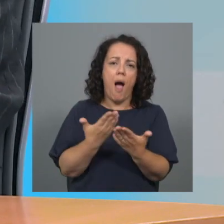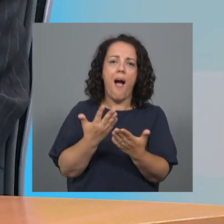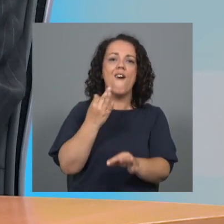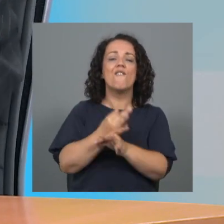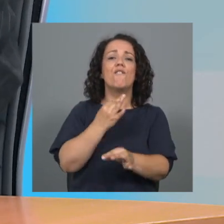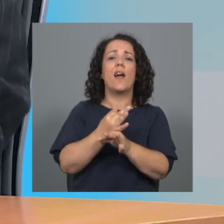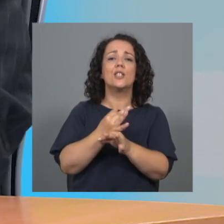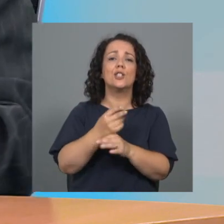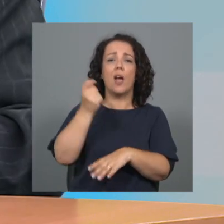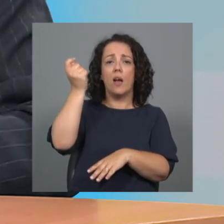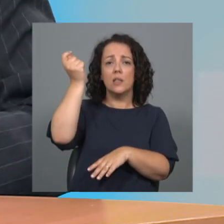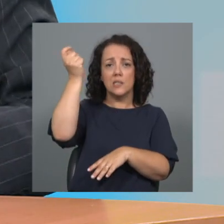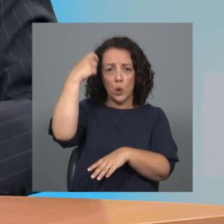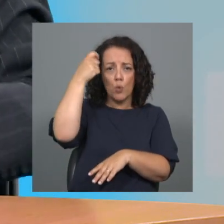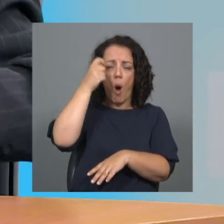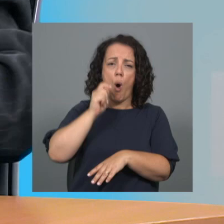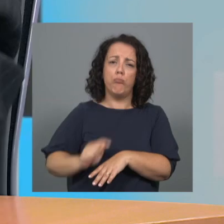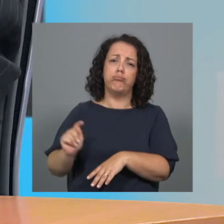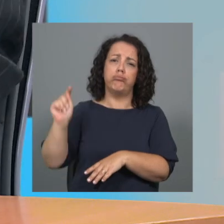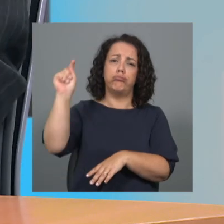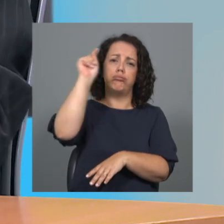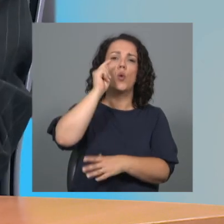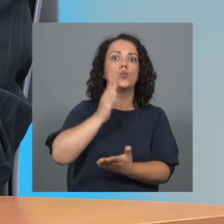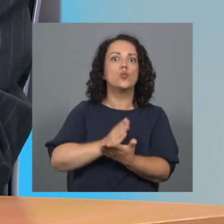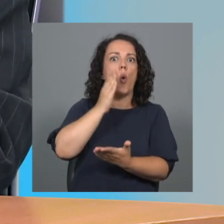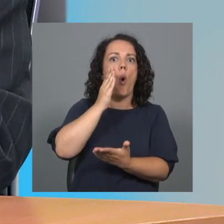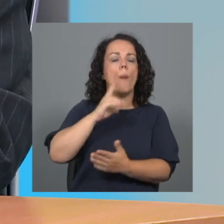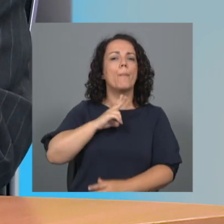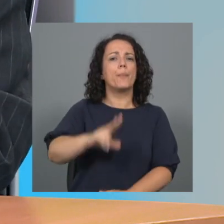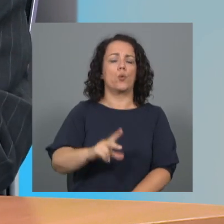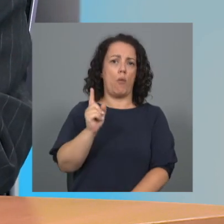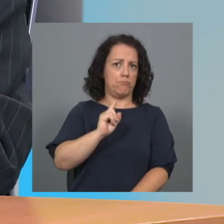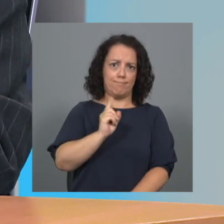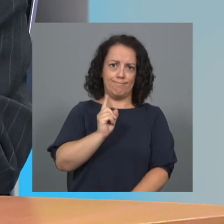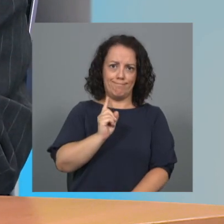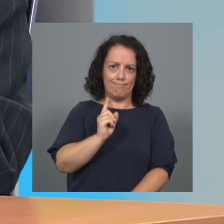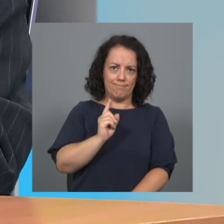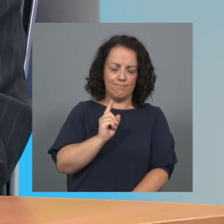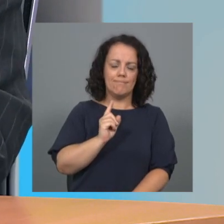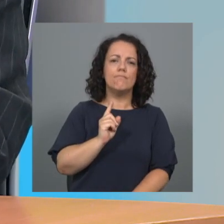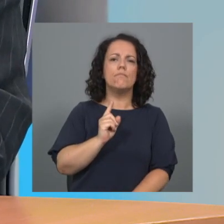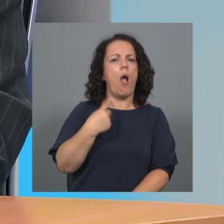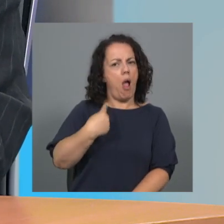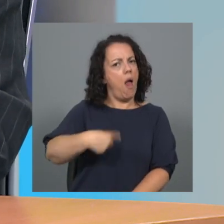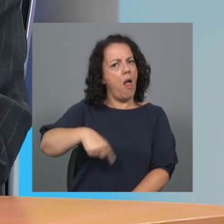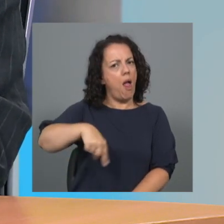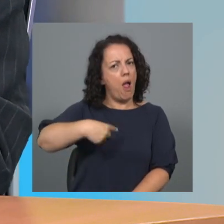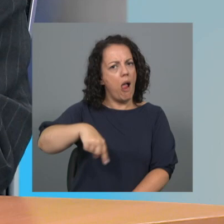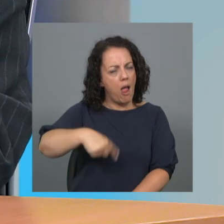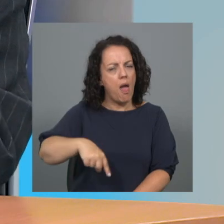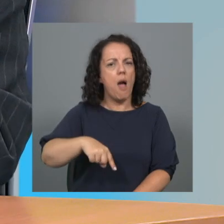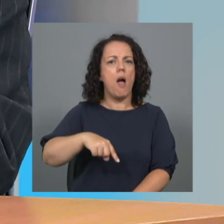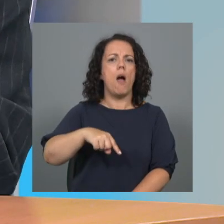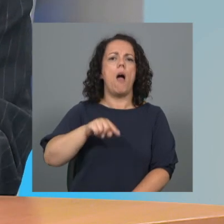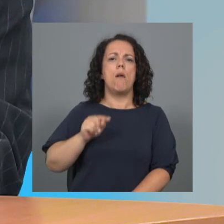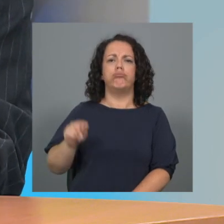joaninas percorrem um bocadinho, não são exclusivas de Portugal, mas têm muita presença